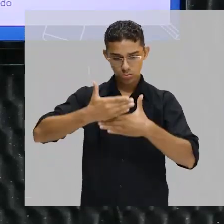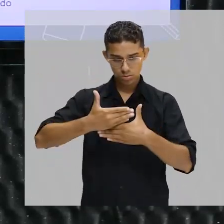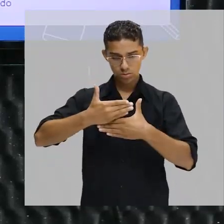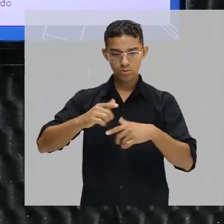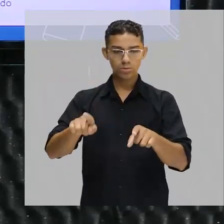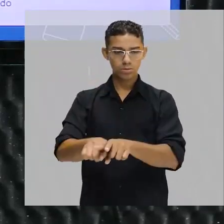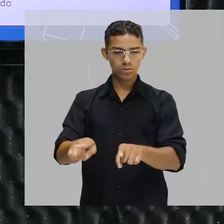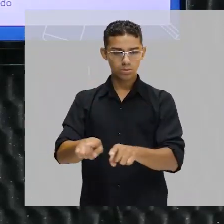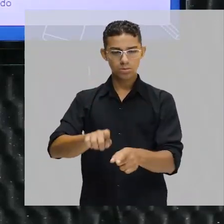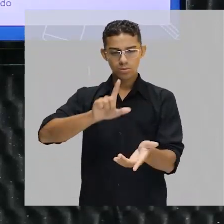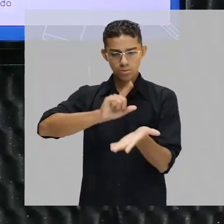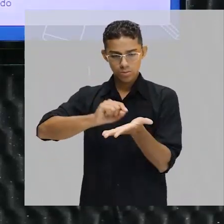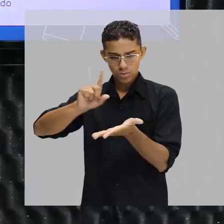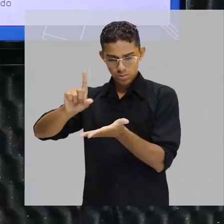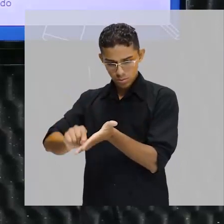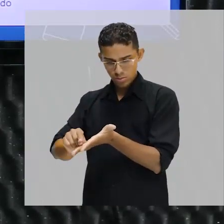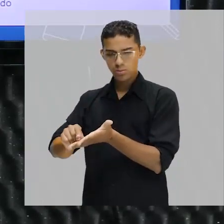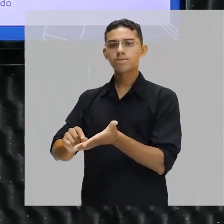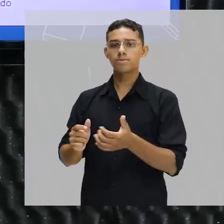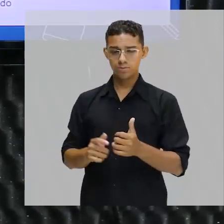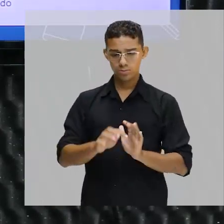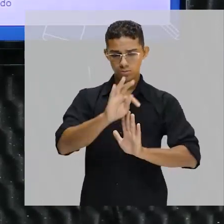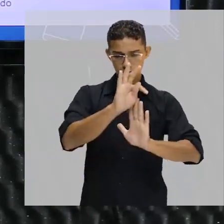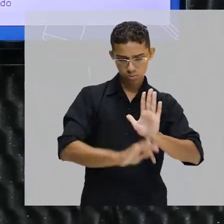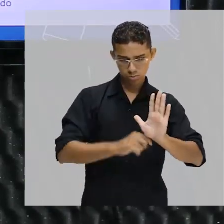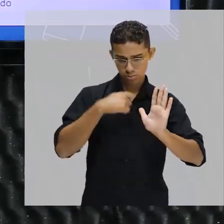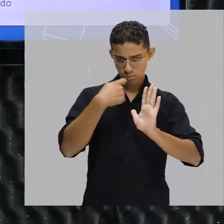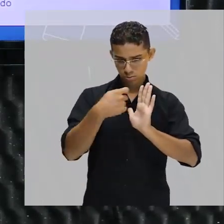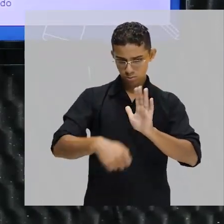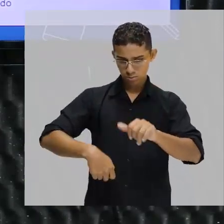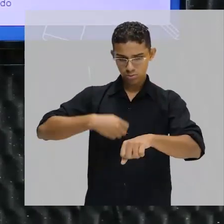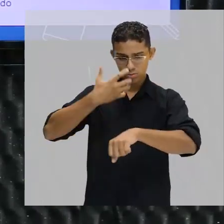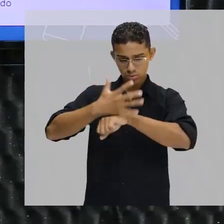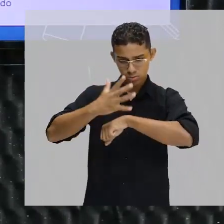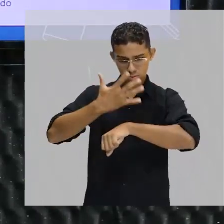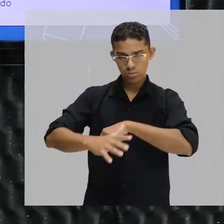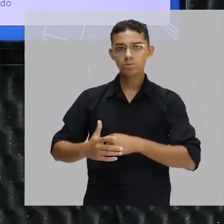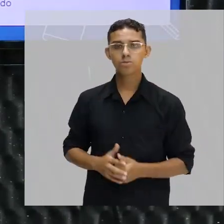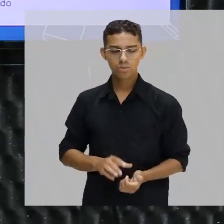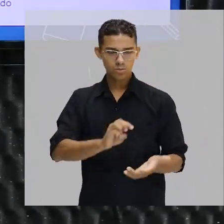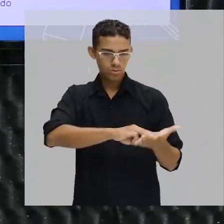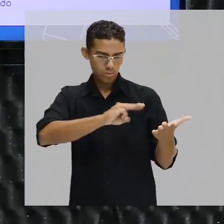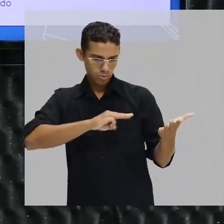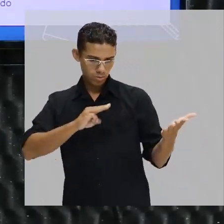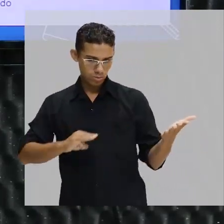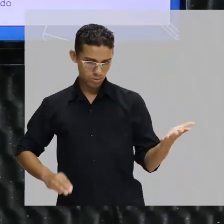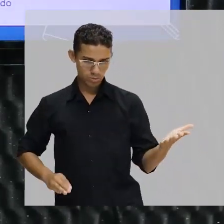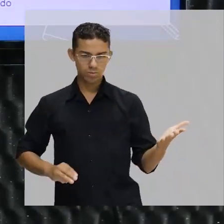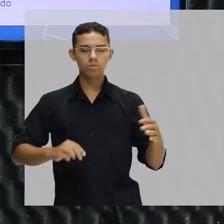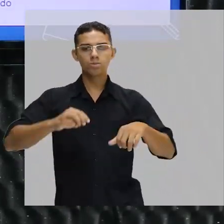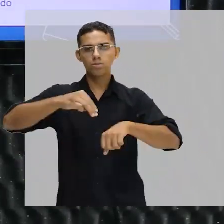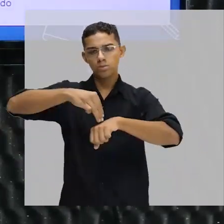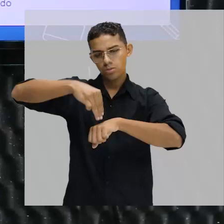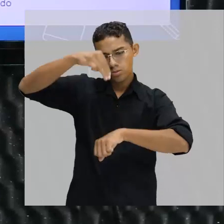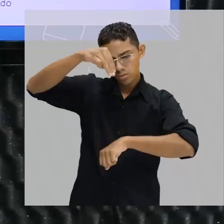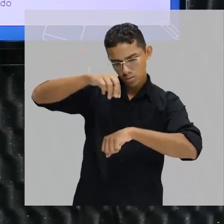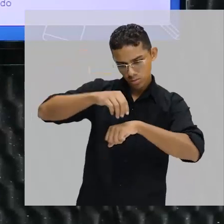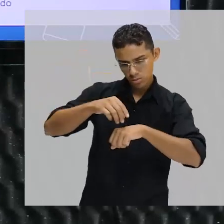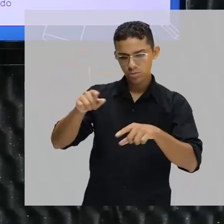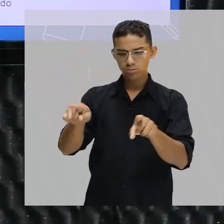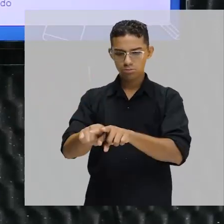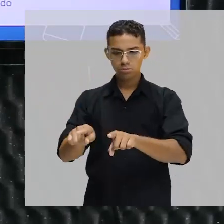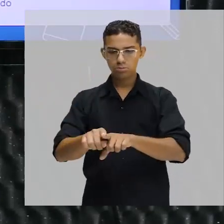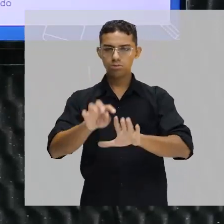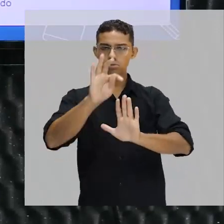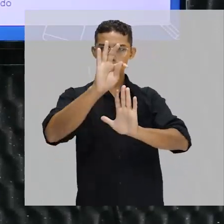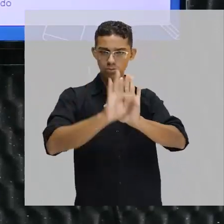ensaio, monografia, dissertação de mestrado e teses de doutorado, tá certo? Então, como eu falei para